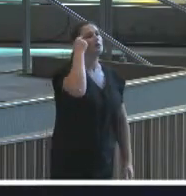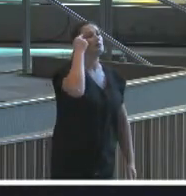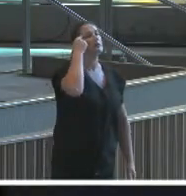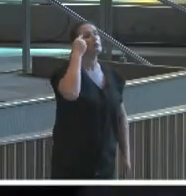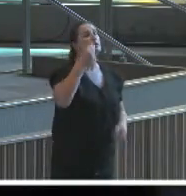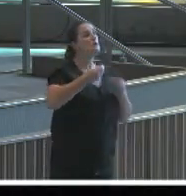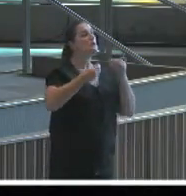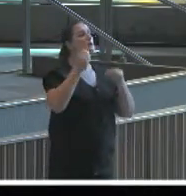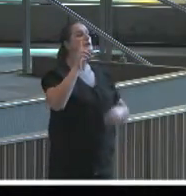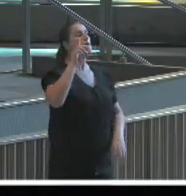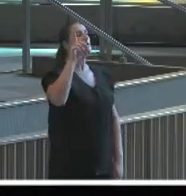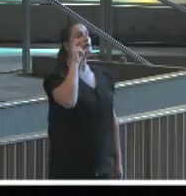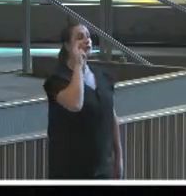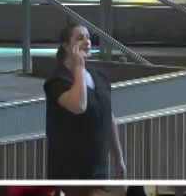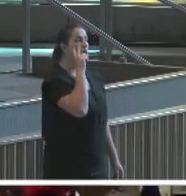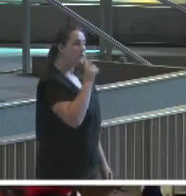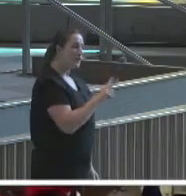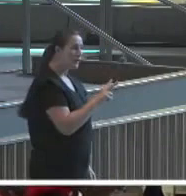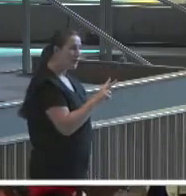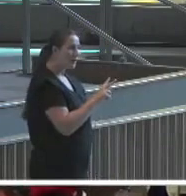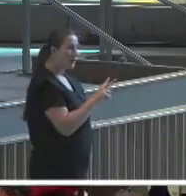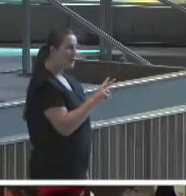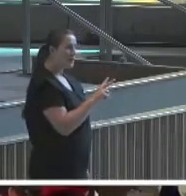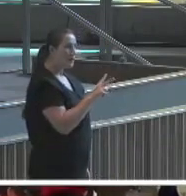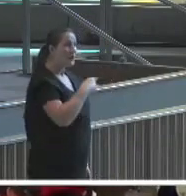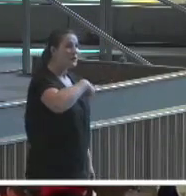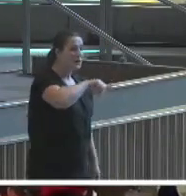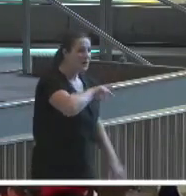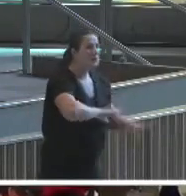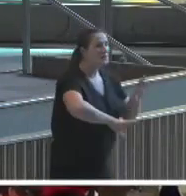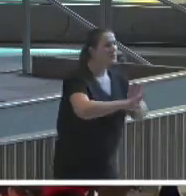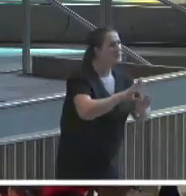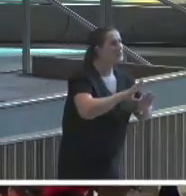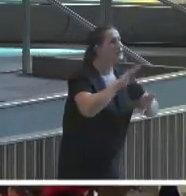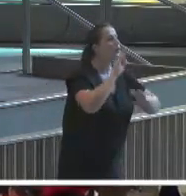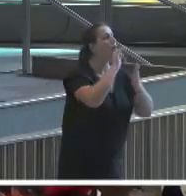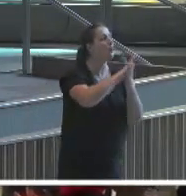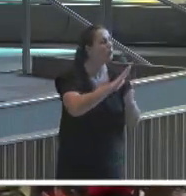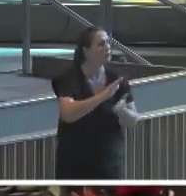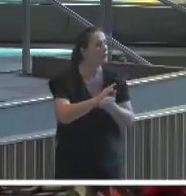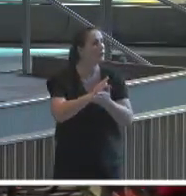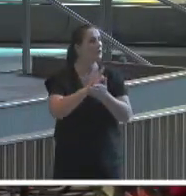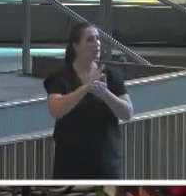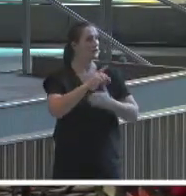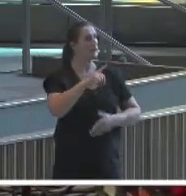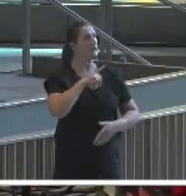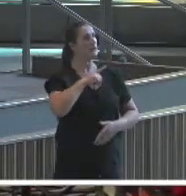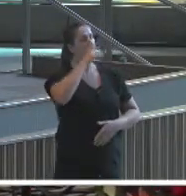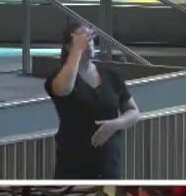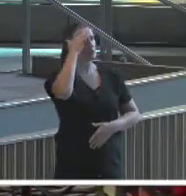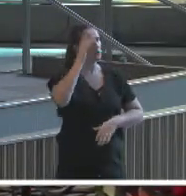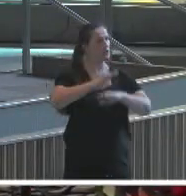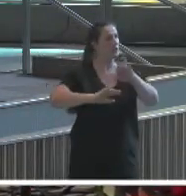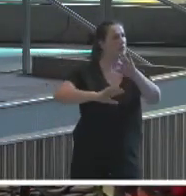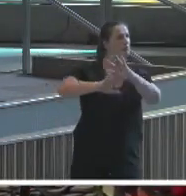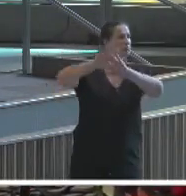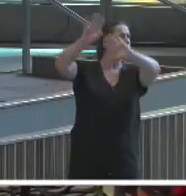é que Deus vê às vezes o louvor do povo dele? Tem povo aqui de mão levantada para o